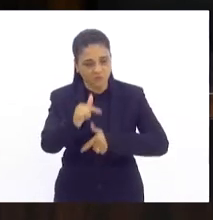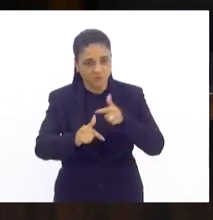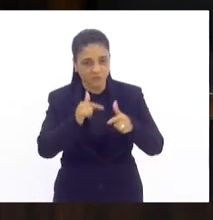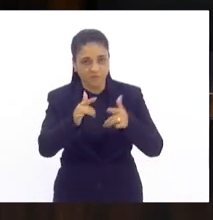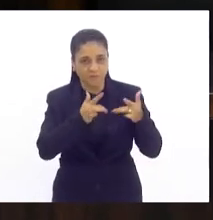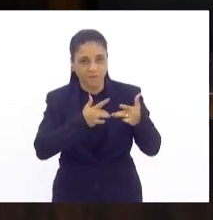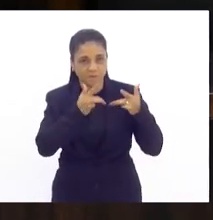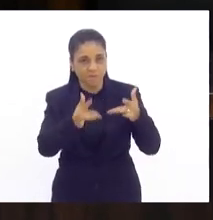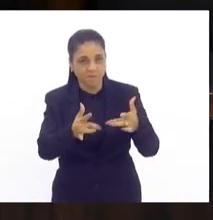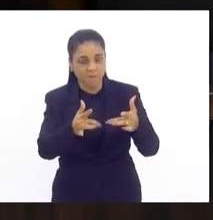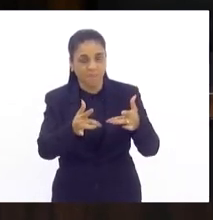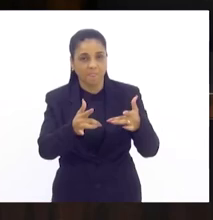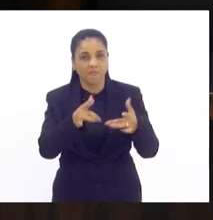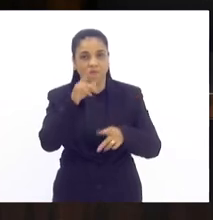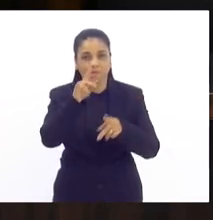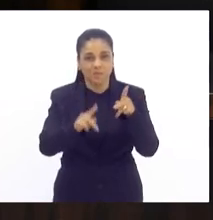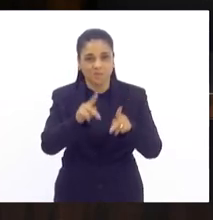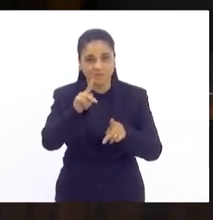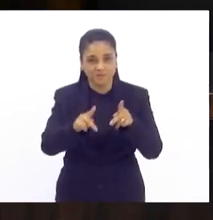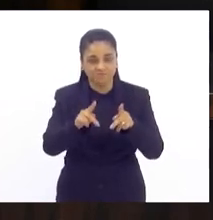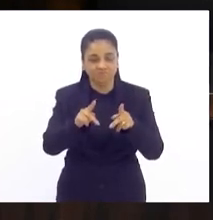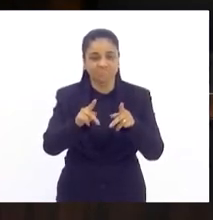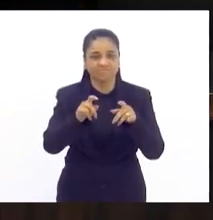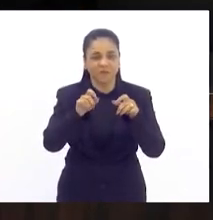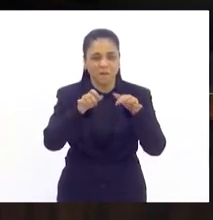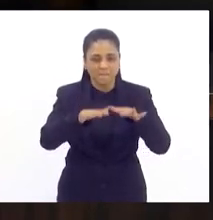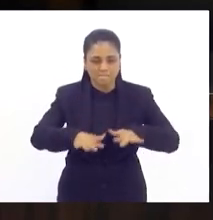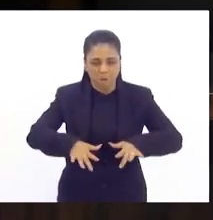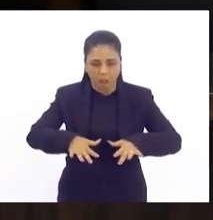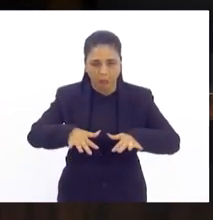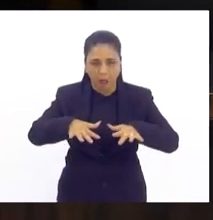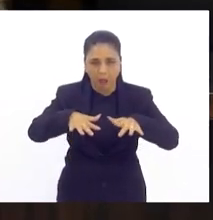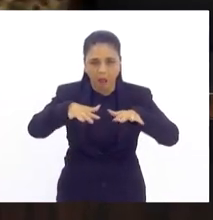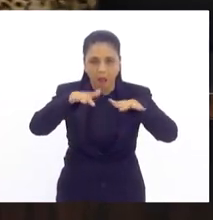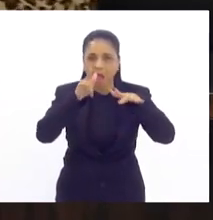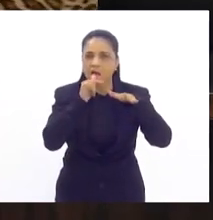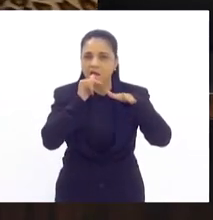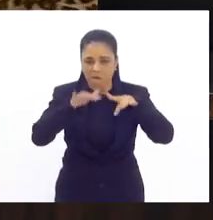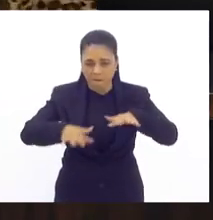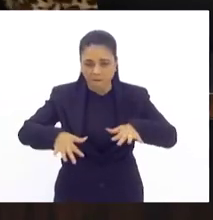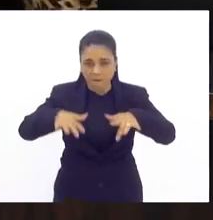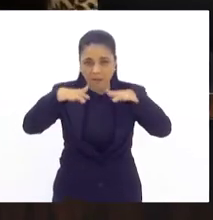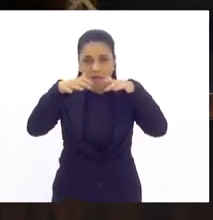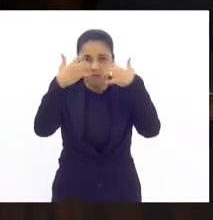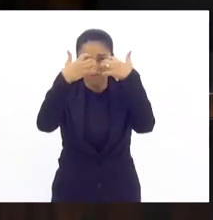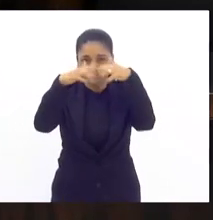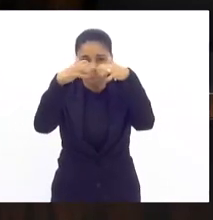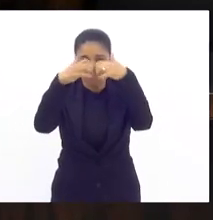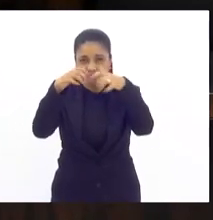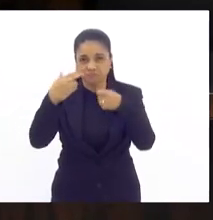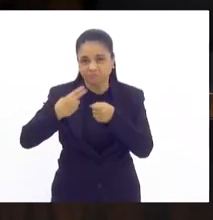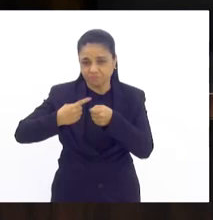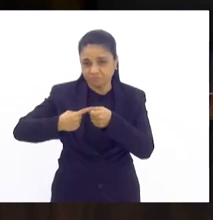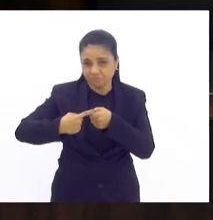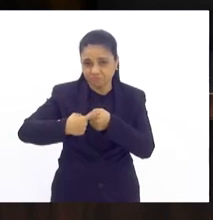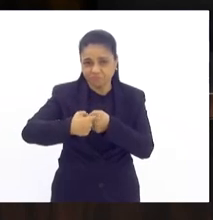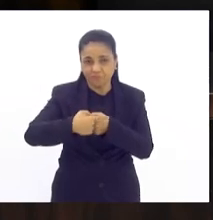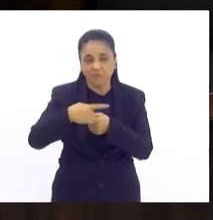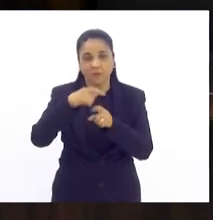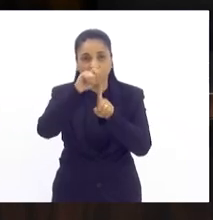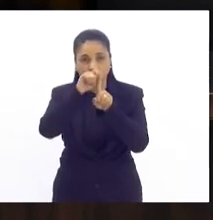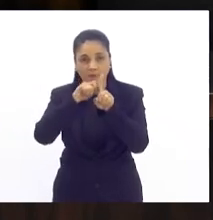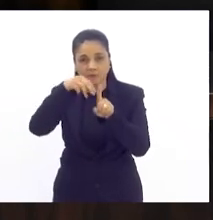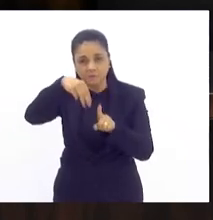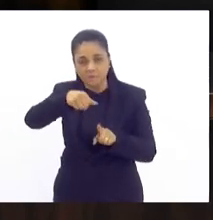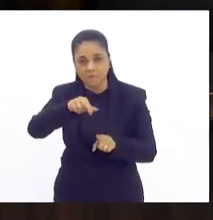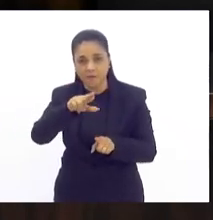Por ocasião das enchentes que solaram o município de Petrópolis, em março do ano